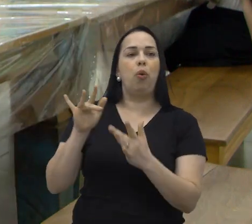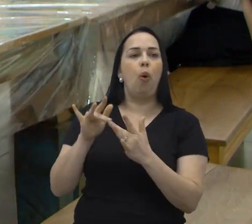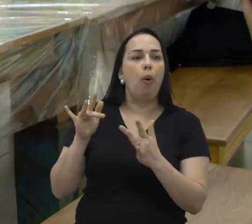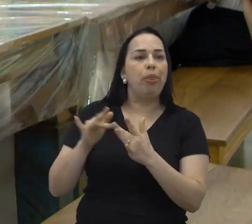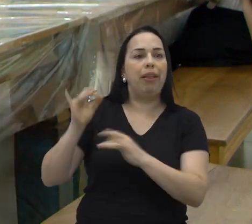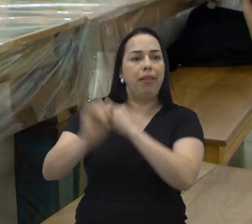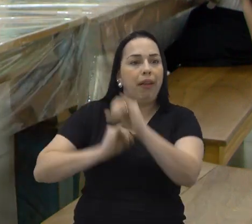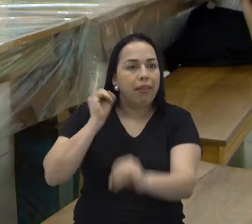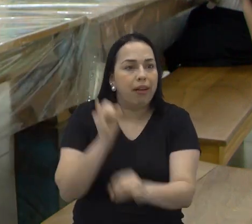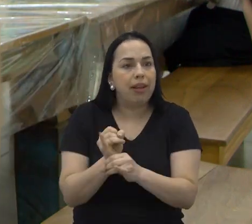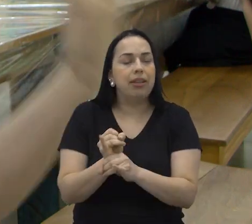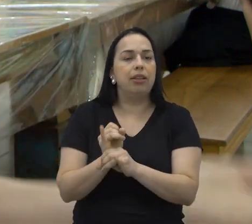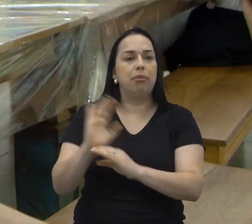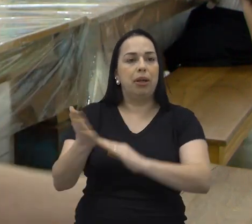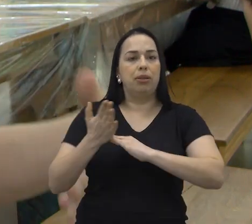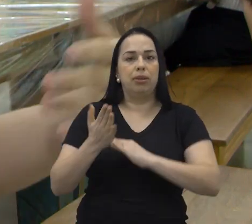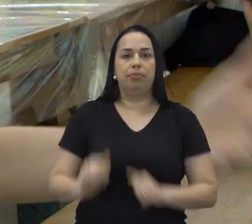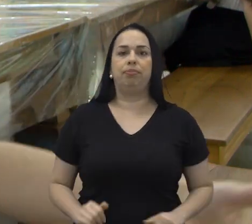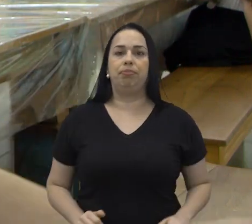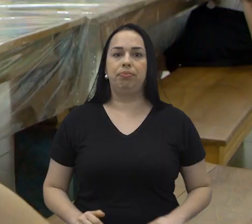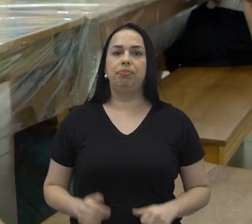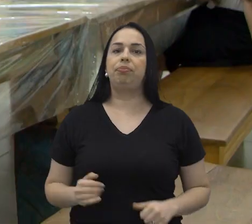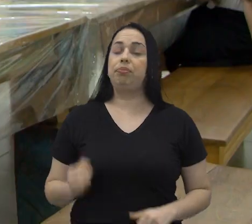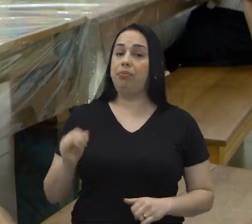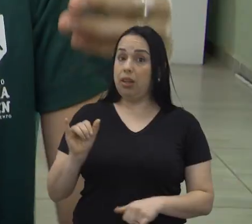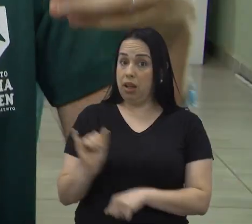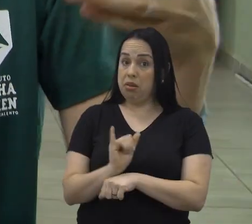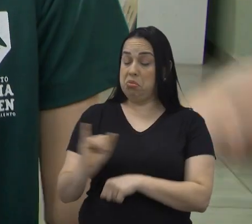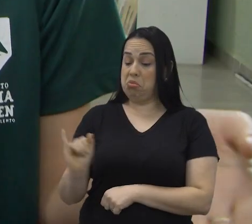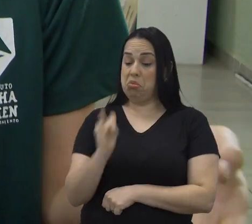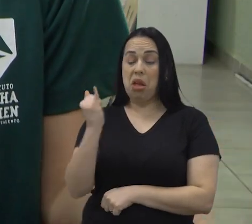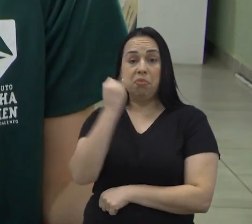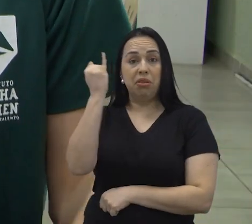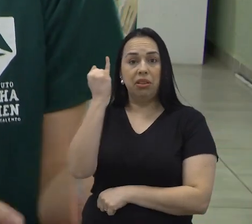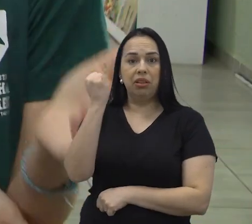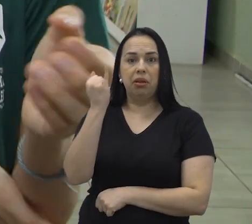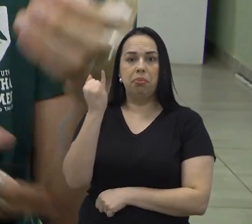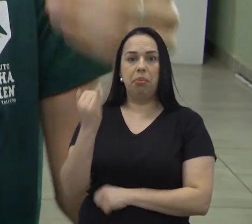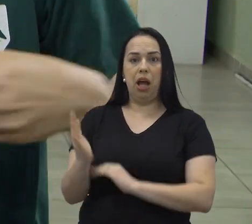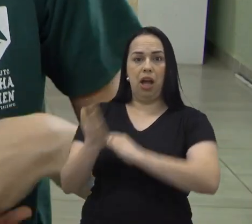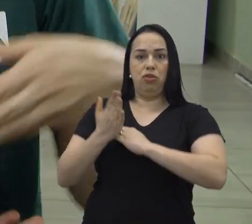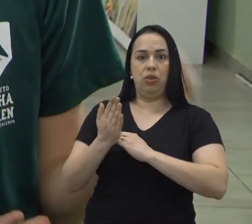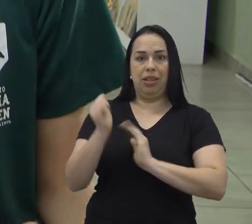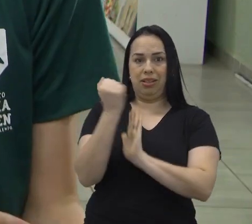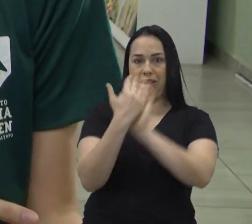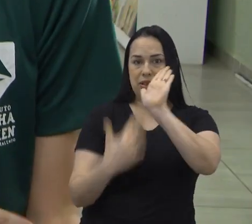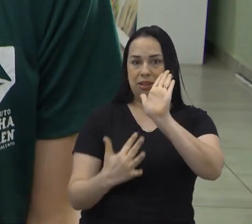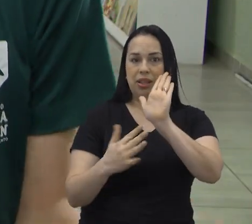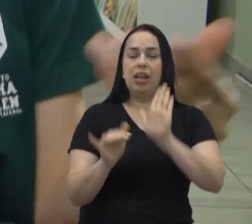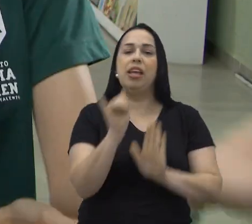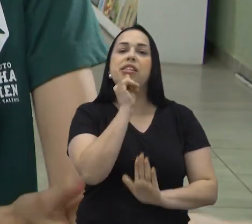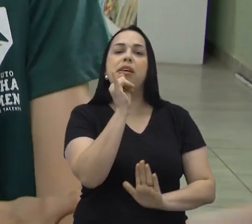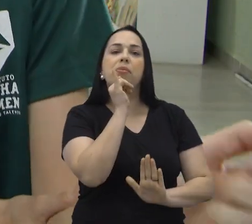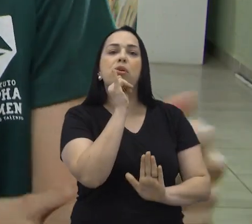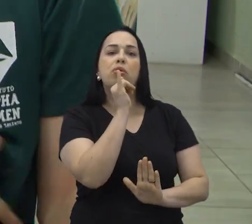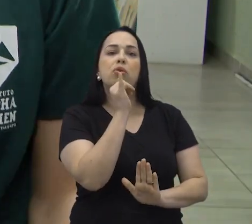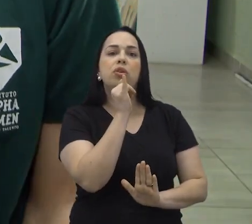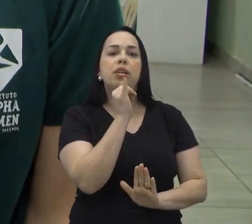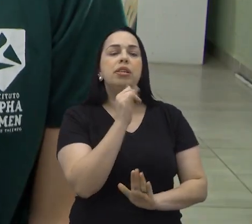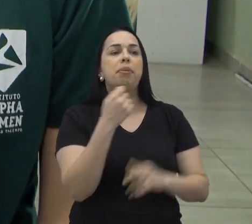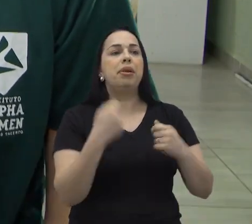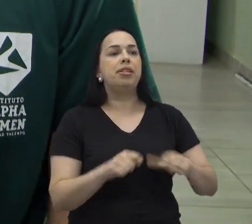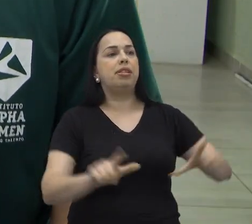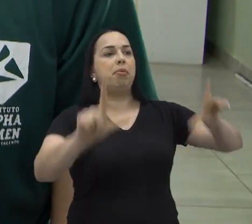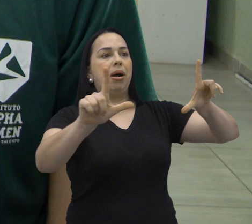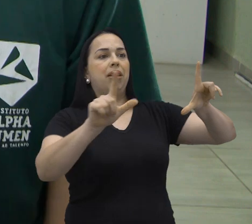conectada, uma sala de aula mais imersiva no quesito da educação. Uma ferramenta muito importante para você fazer as atividades escolares, do grupo da escola. Se você